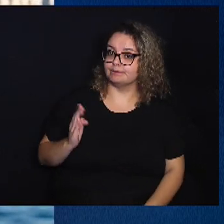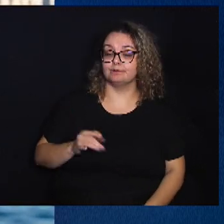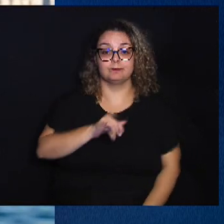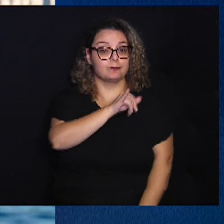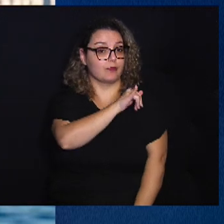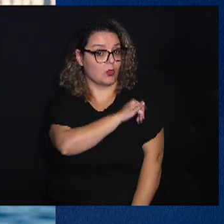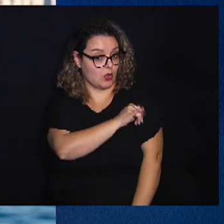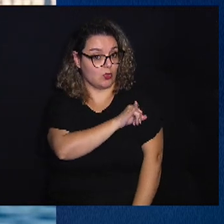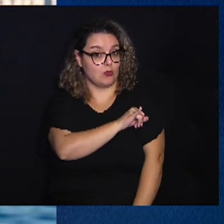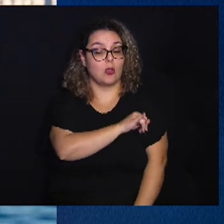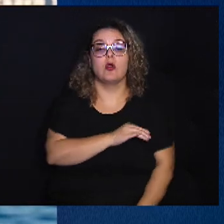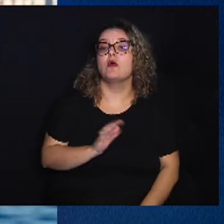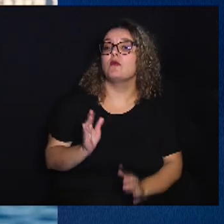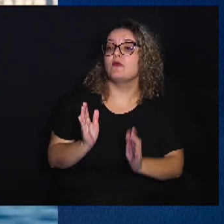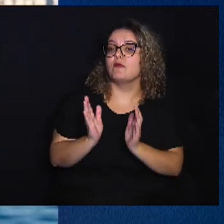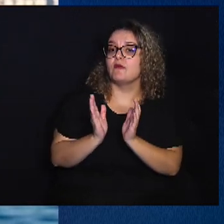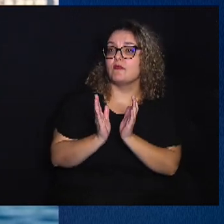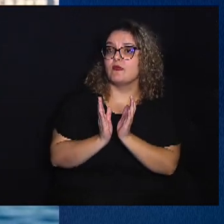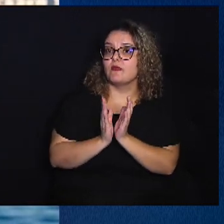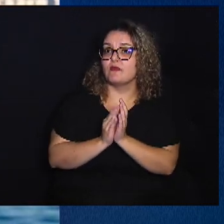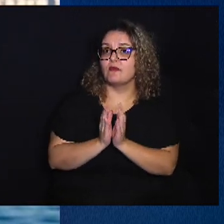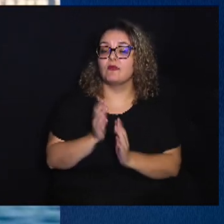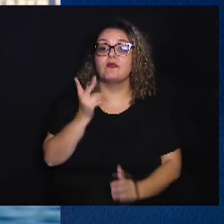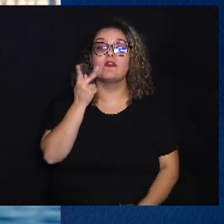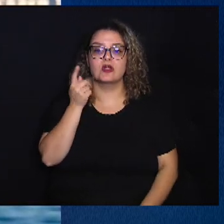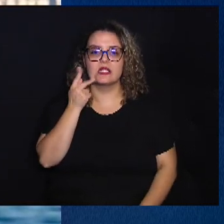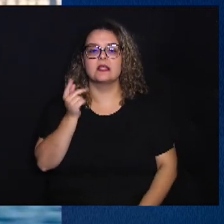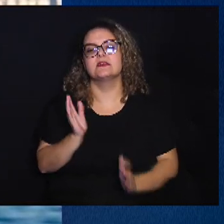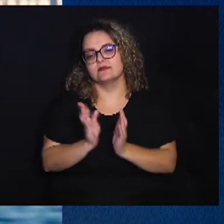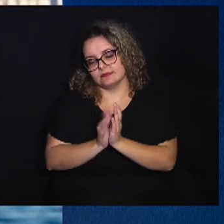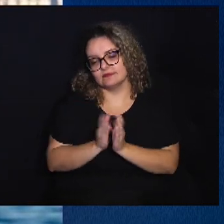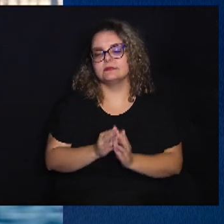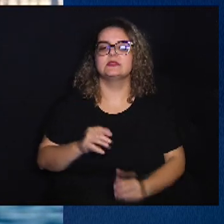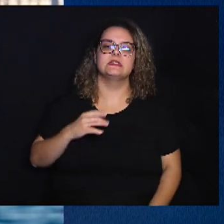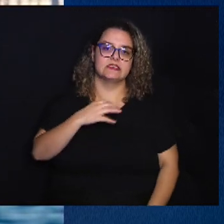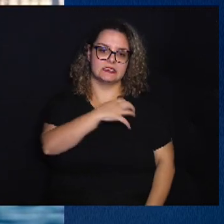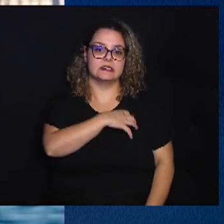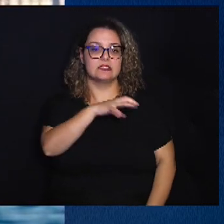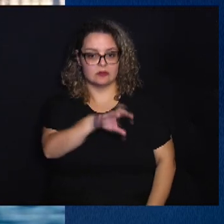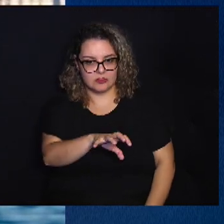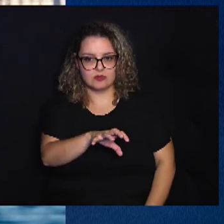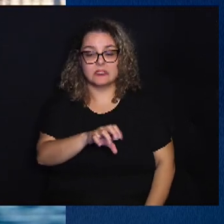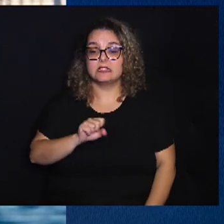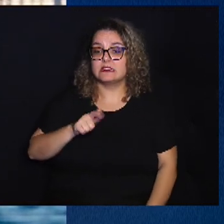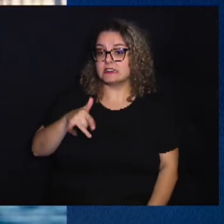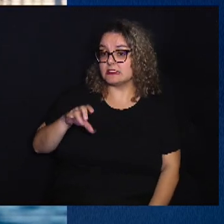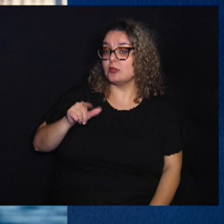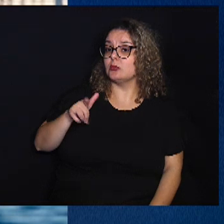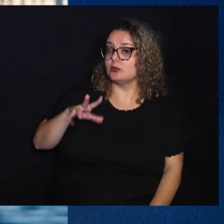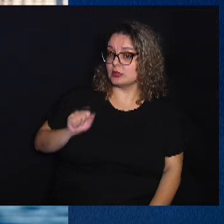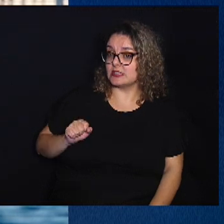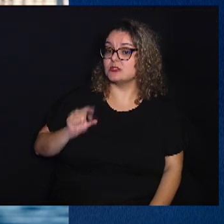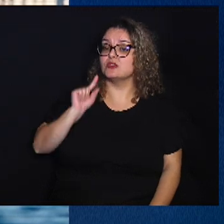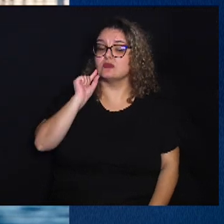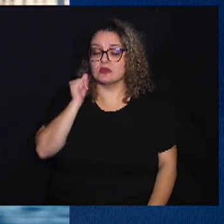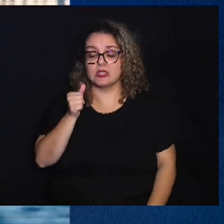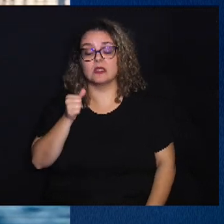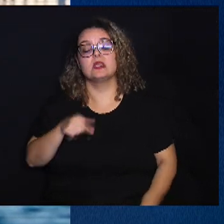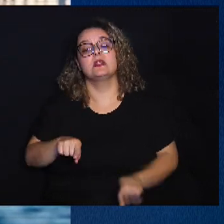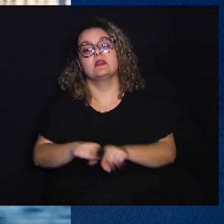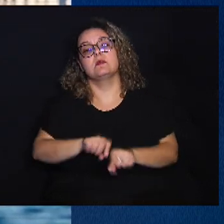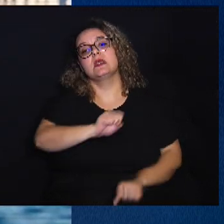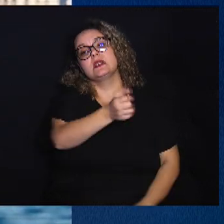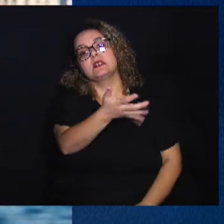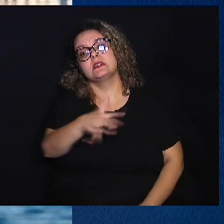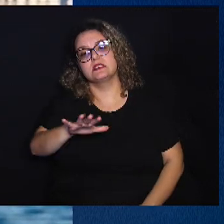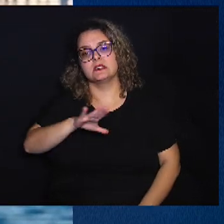Janeiro, Fortaleza, Salvador, Recife, Porto Alegre, São Luís do Maranhão e Santos. Cerca de 2